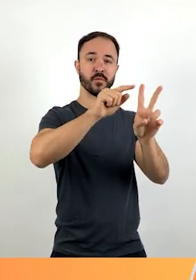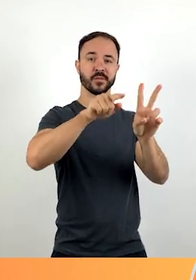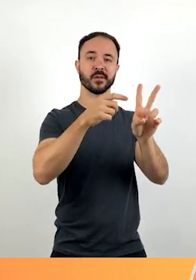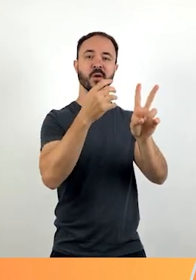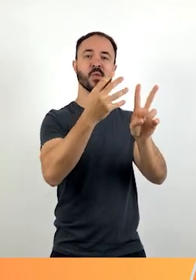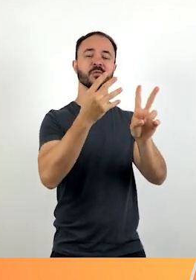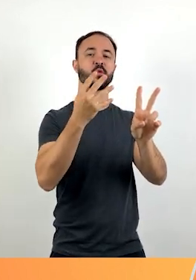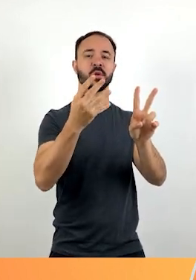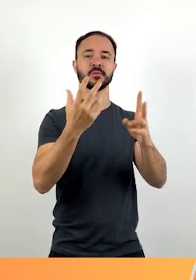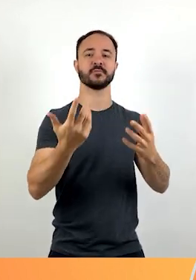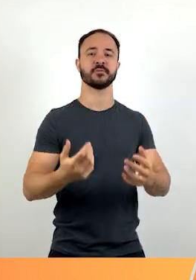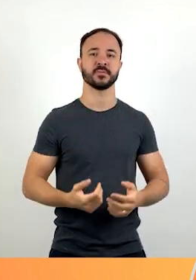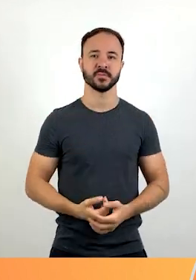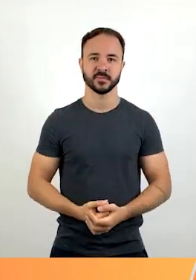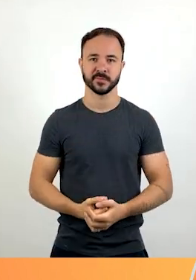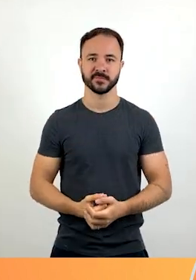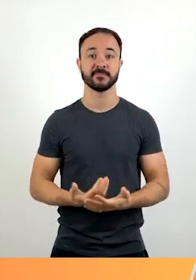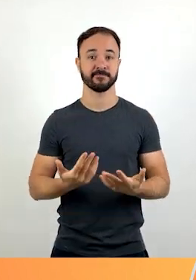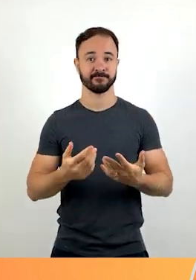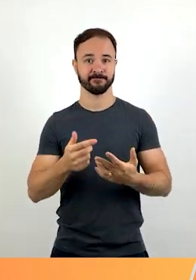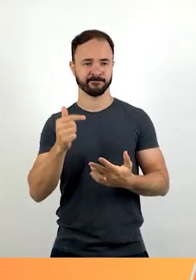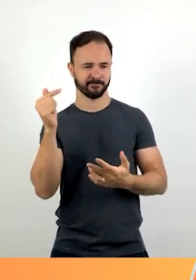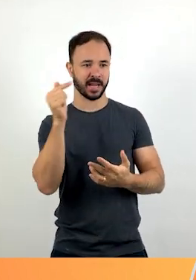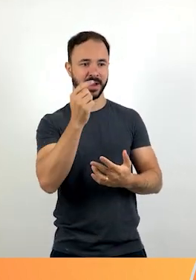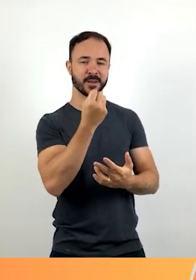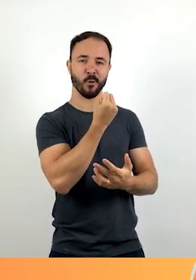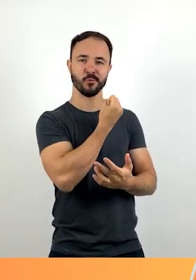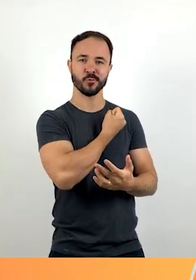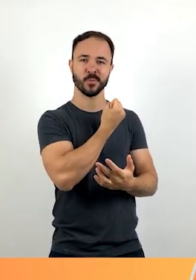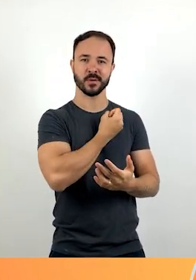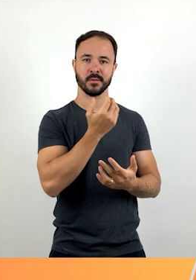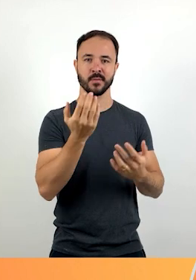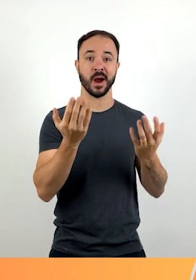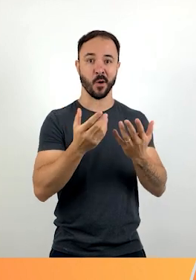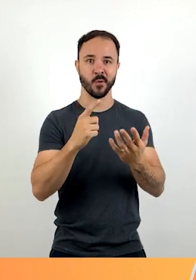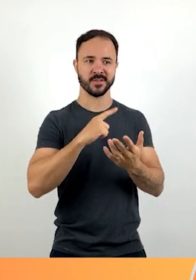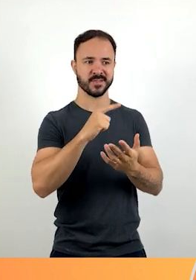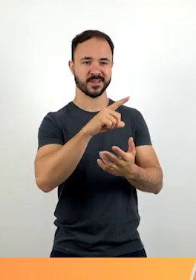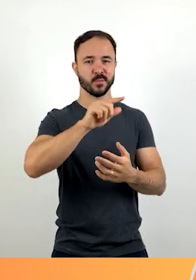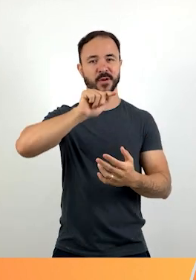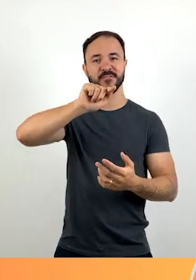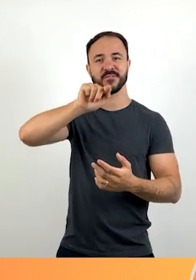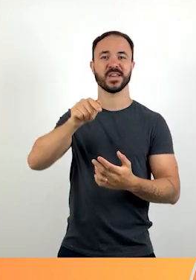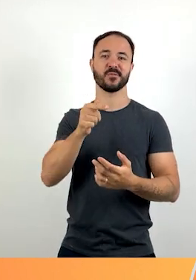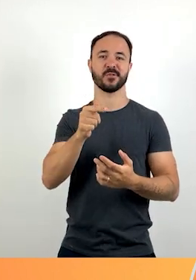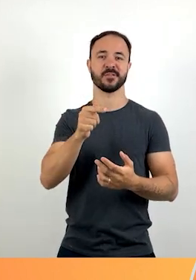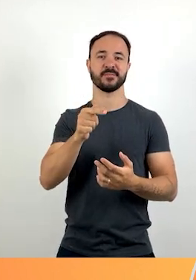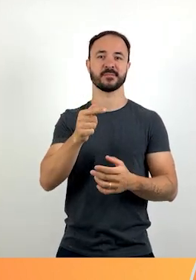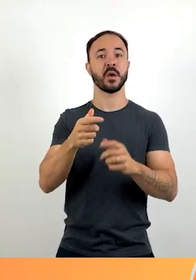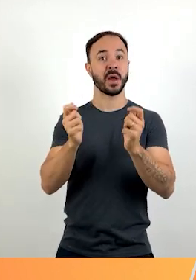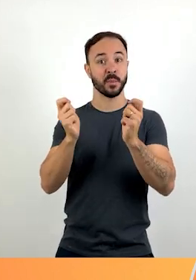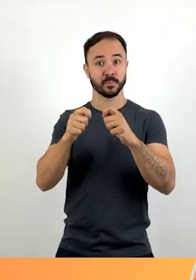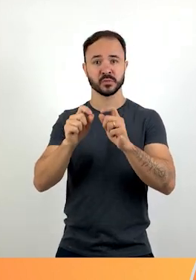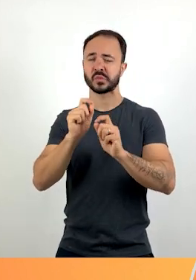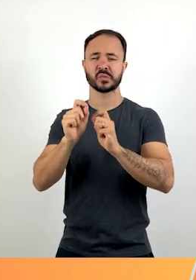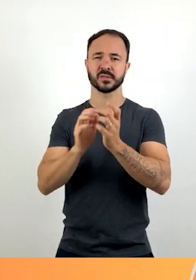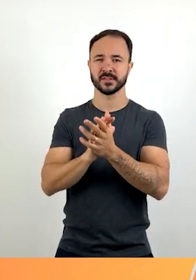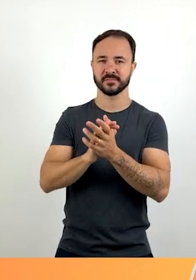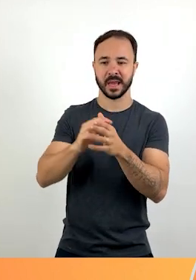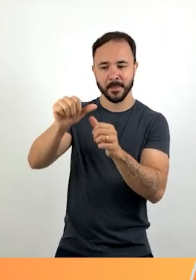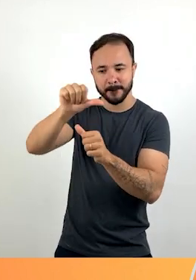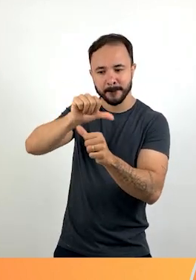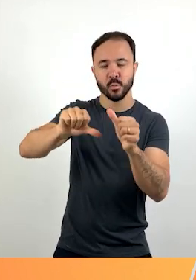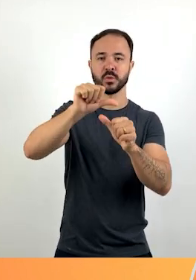1,44. Dessa vez, o número ele tem uma vírgula. O que é que você pode fazer? você pode transformar